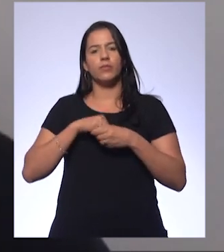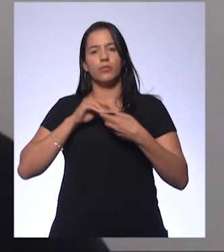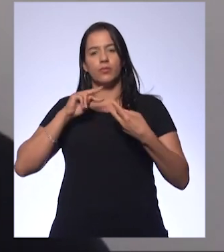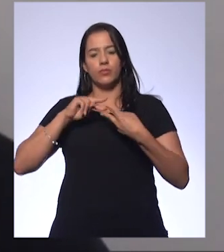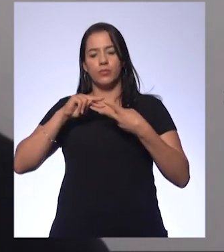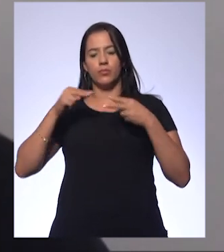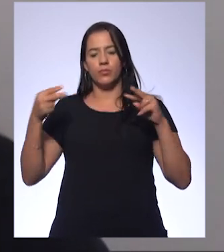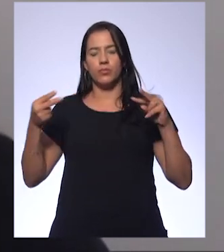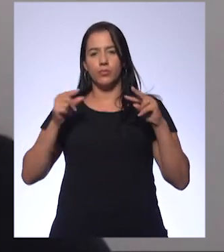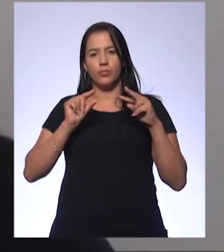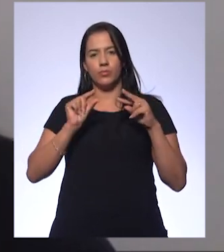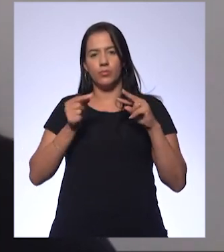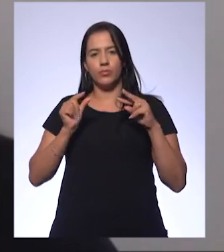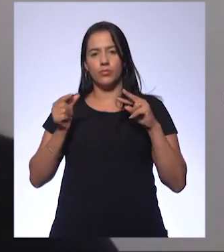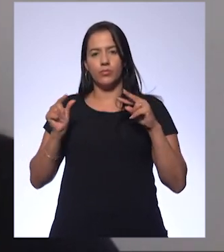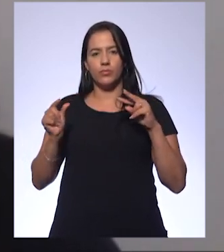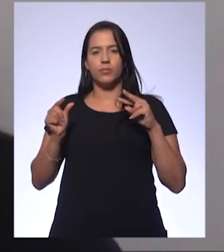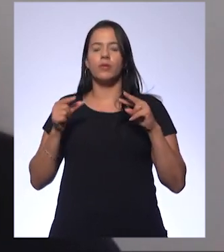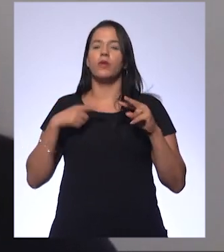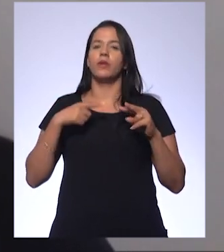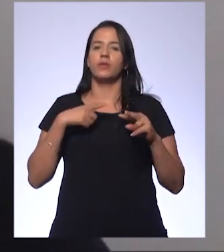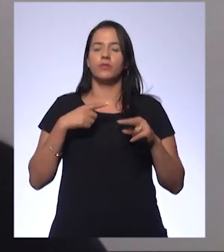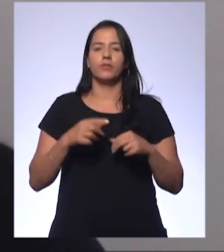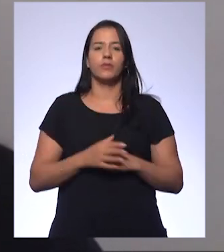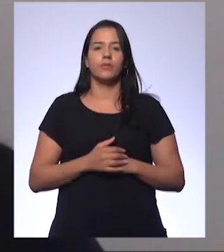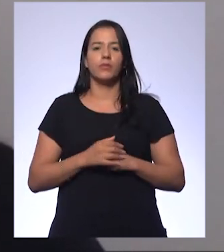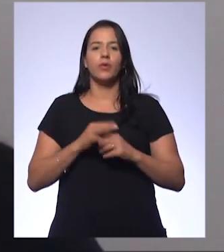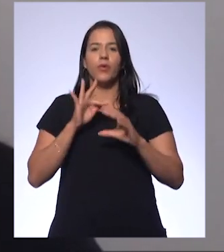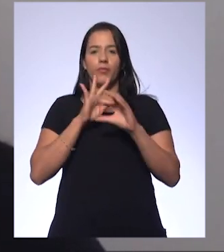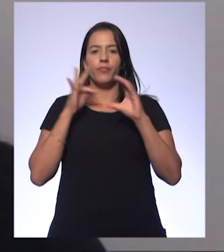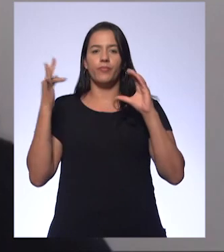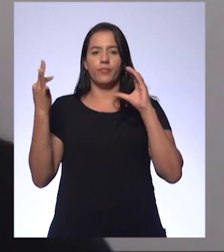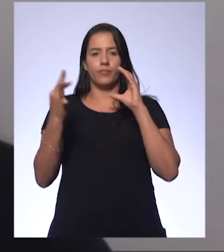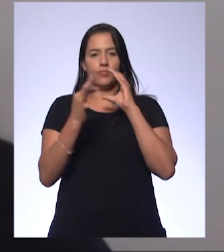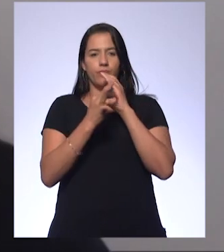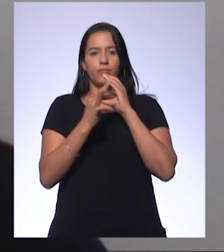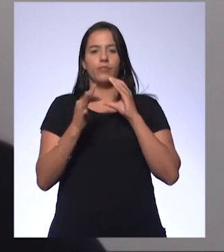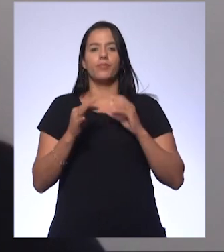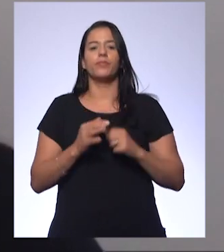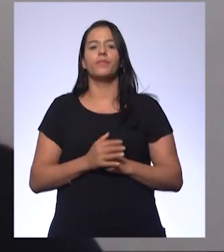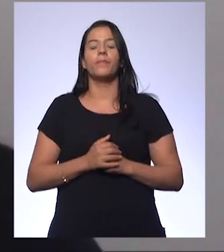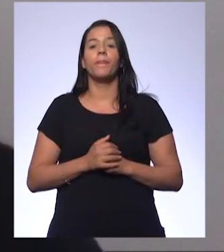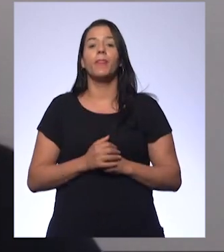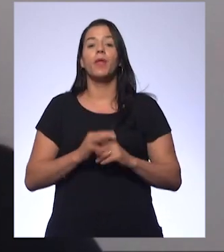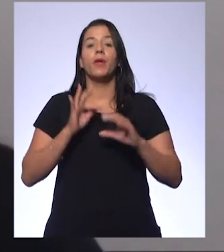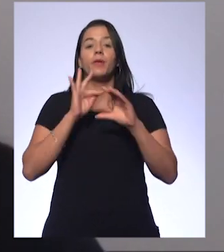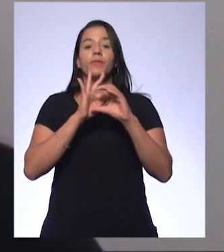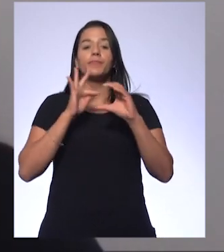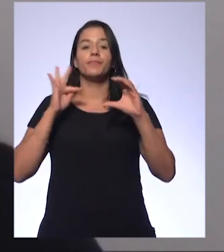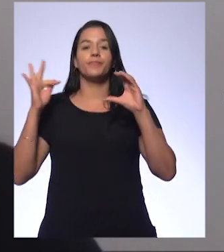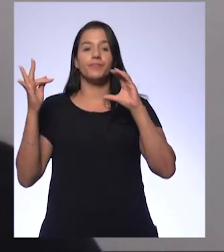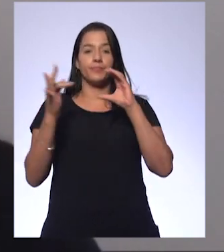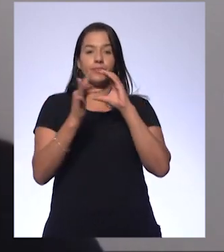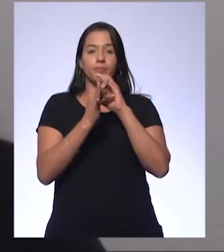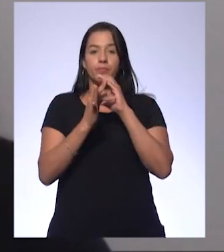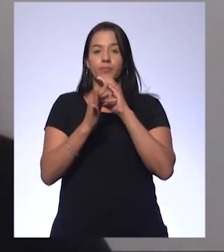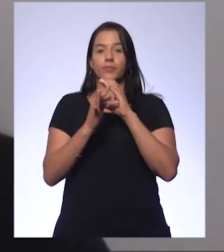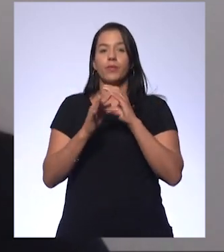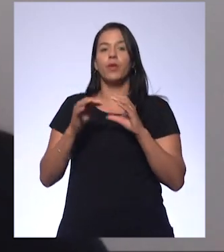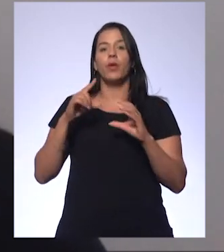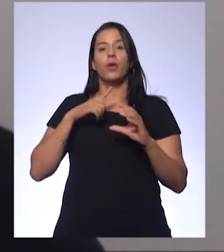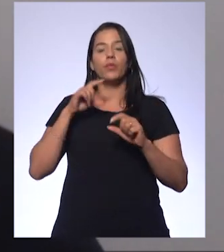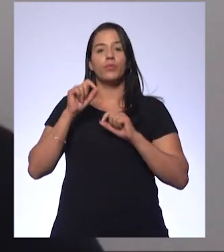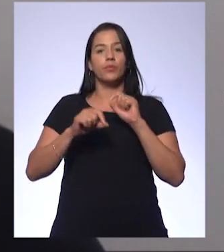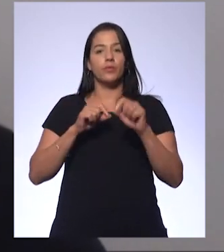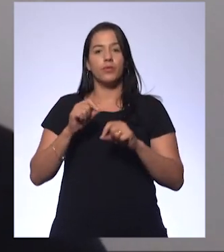manifestou. Né? Então, aí a gente tem um fenótipo. E aí a gente fala que o fenótipo, ele é, na verdade, o quê? O genótipo